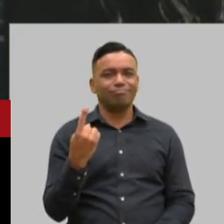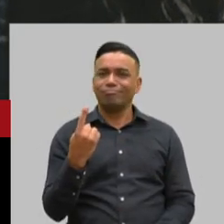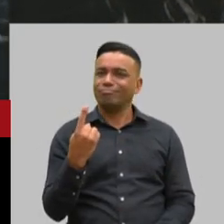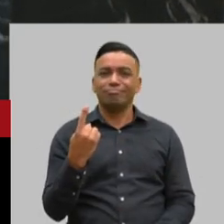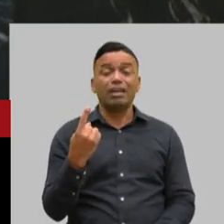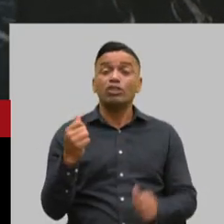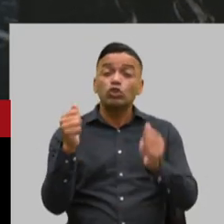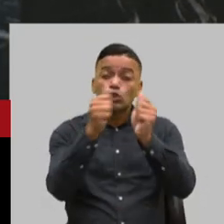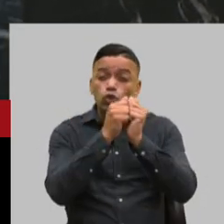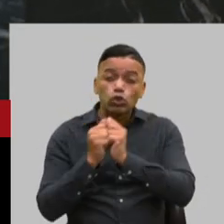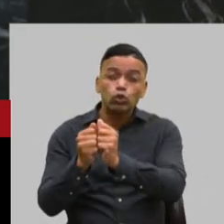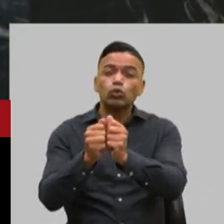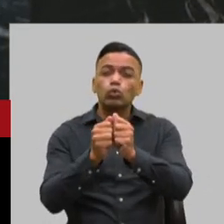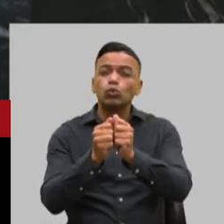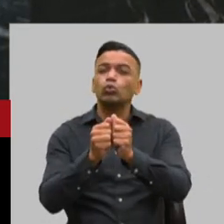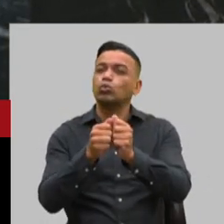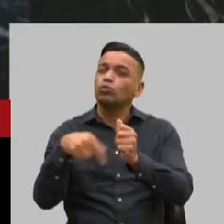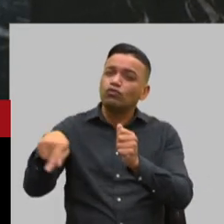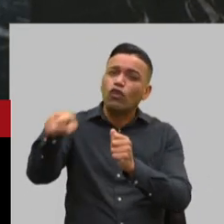estão aqui,